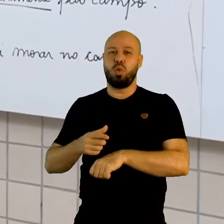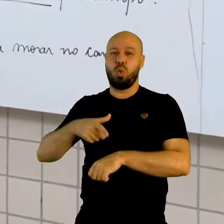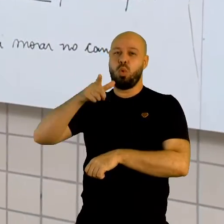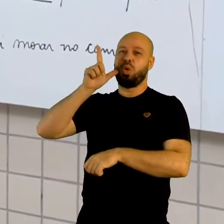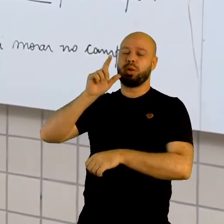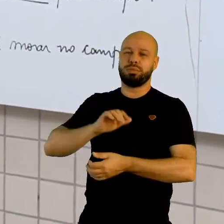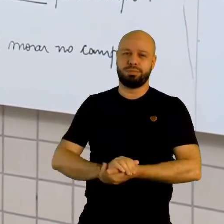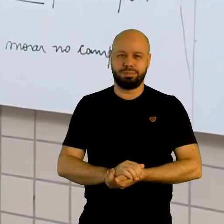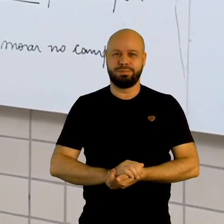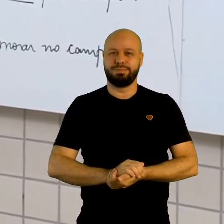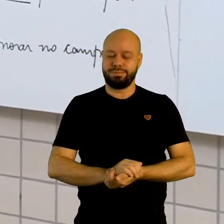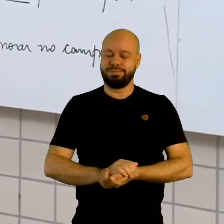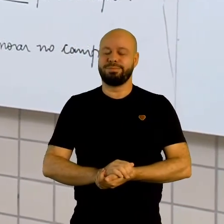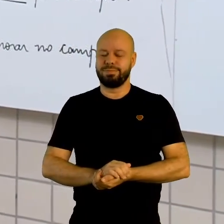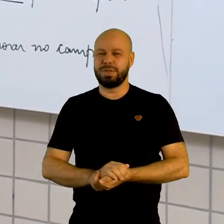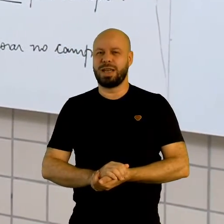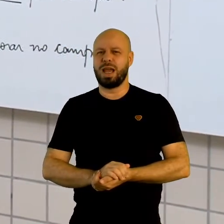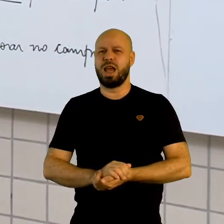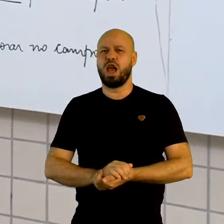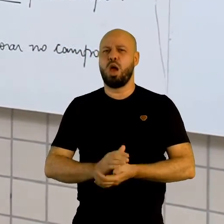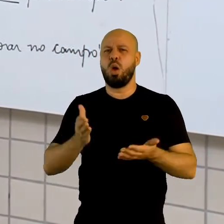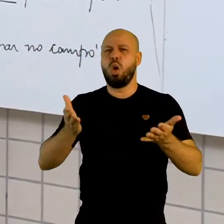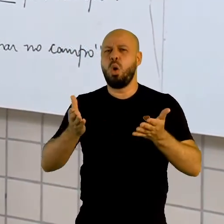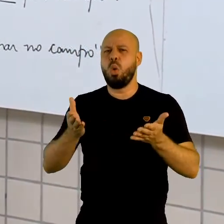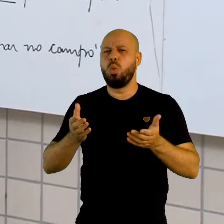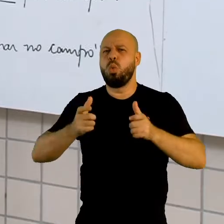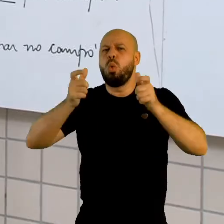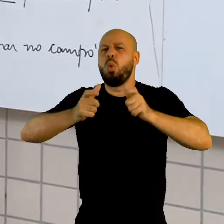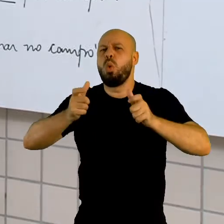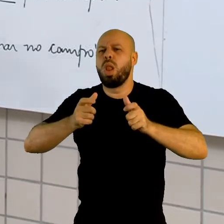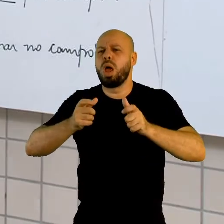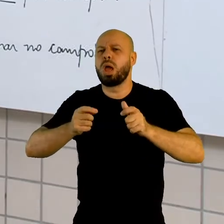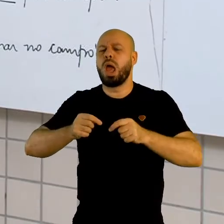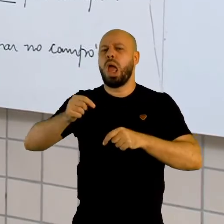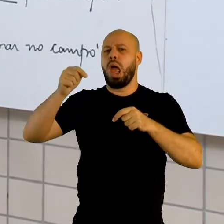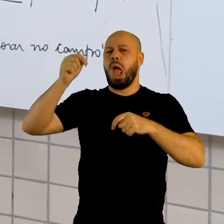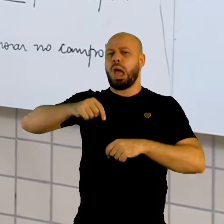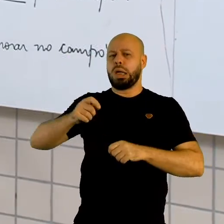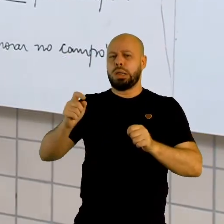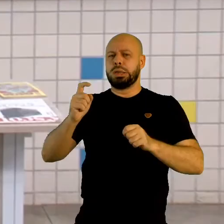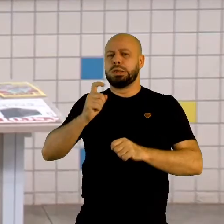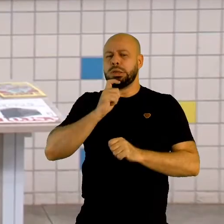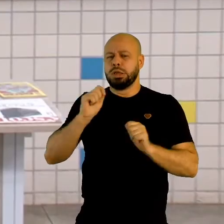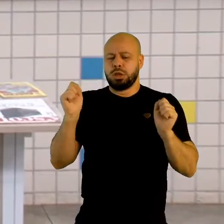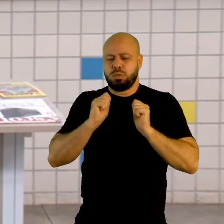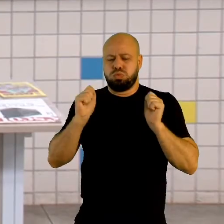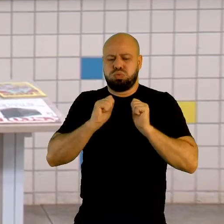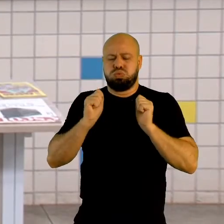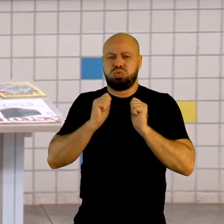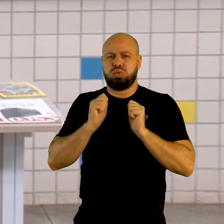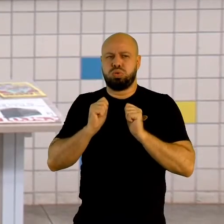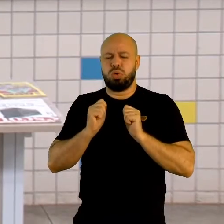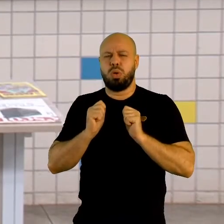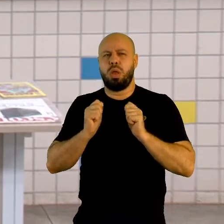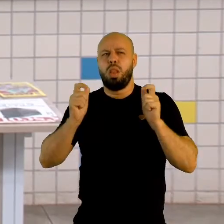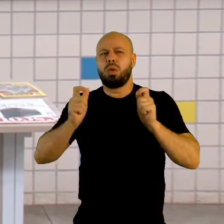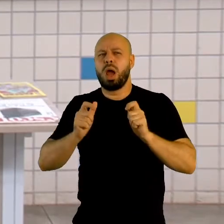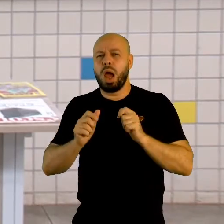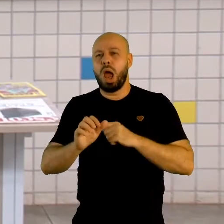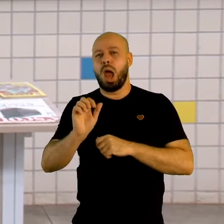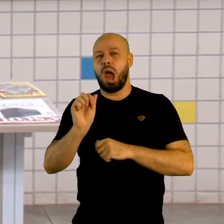de lugar, aqui faz frio o tempo todo. Advérbio de lugar, aqui.